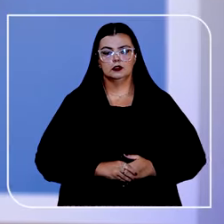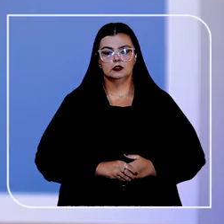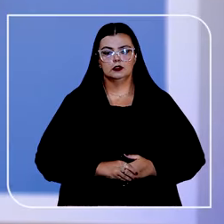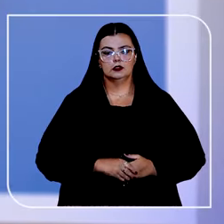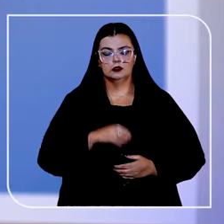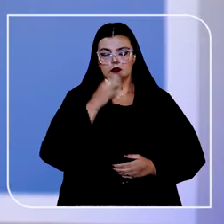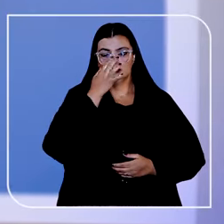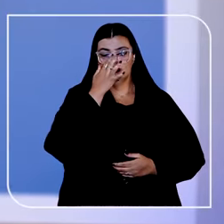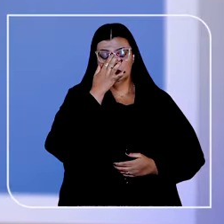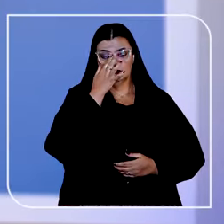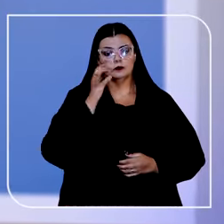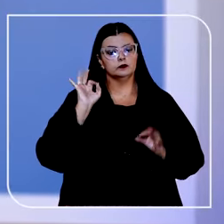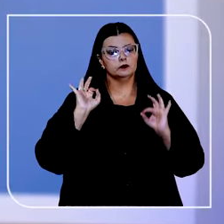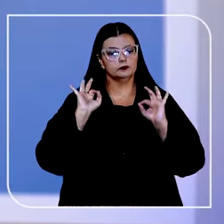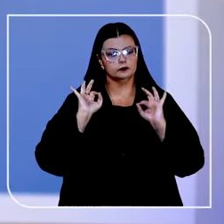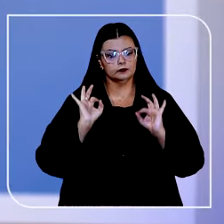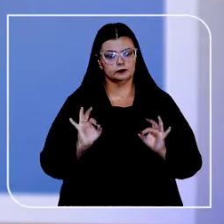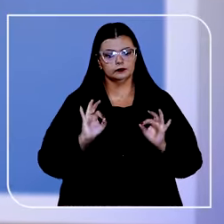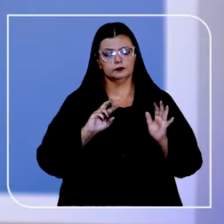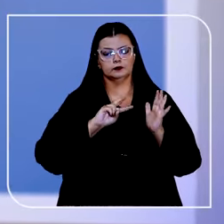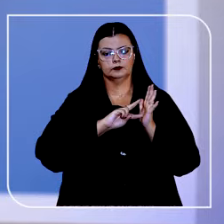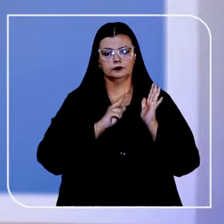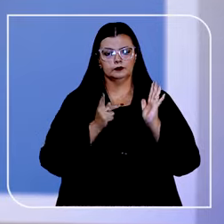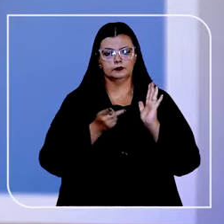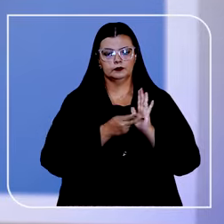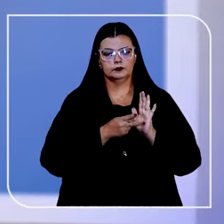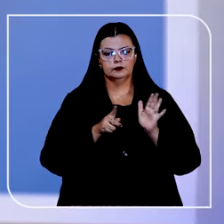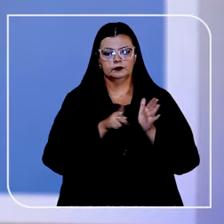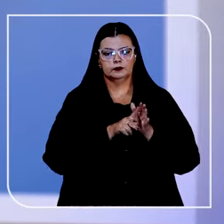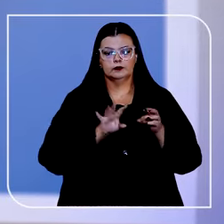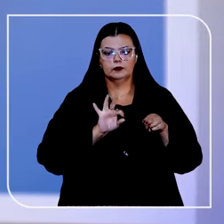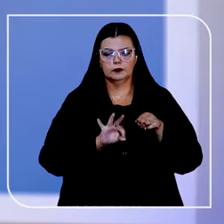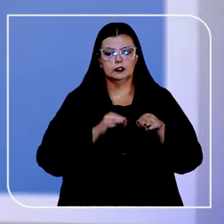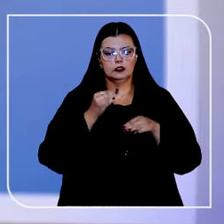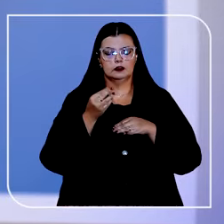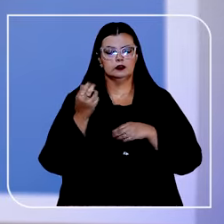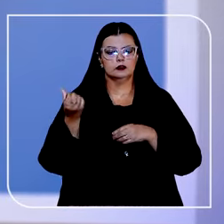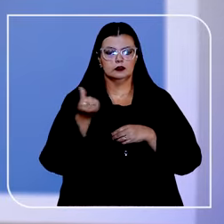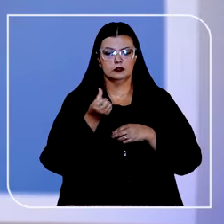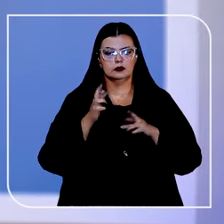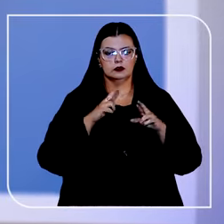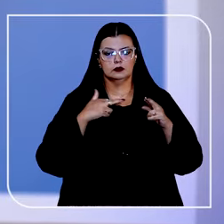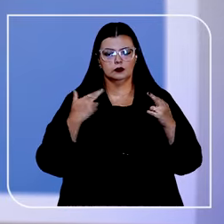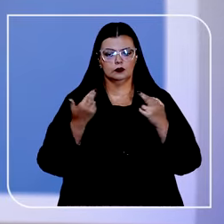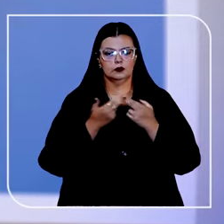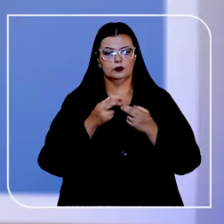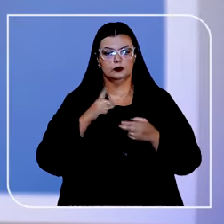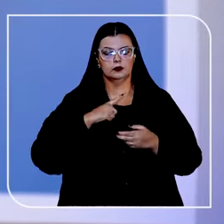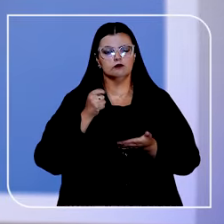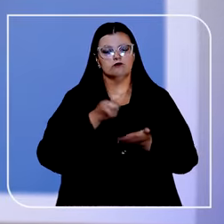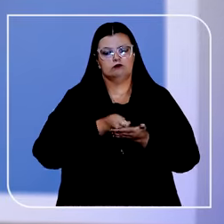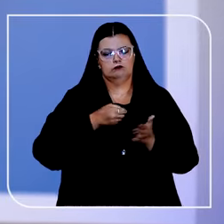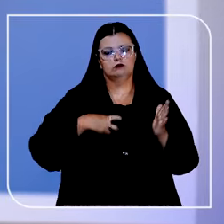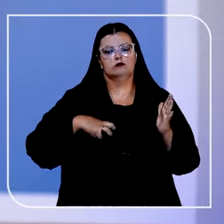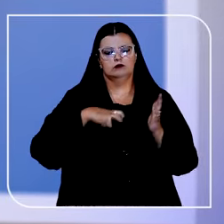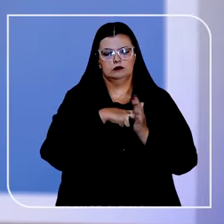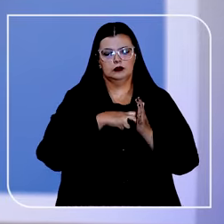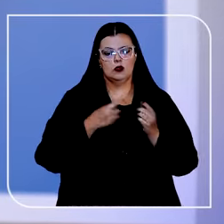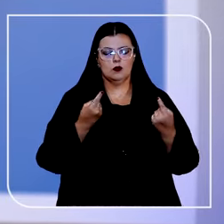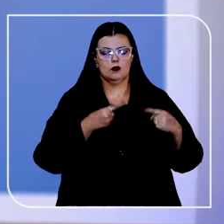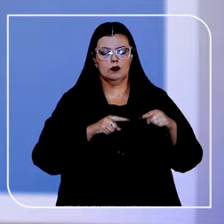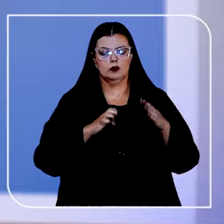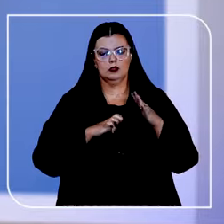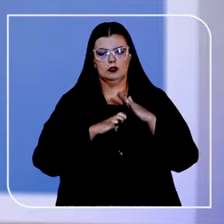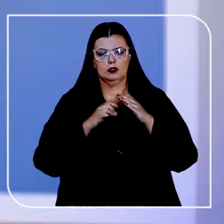e foi de forma devidamente fundamentada que os ministros da sexta turma mantiveram ação penal contra